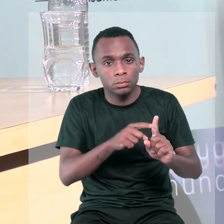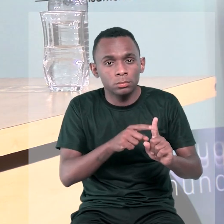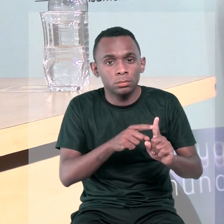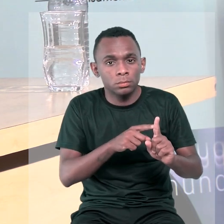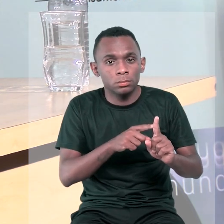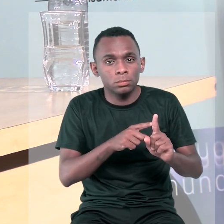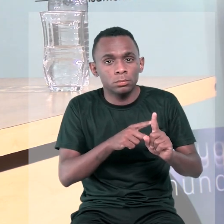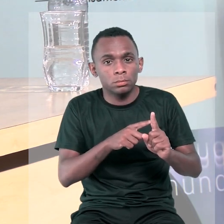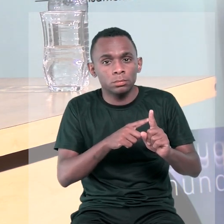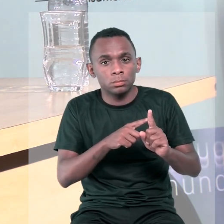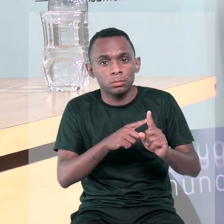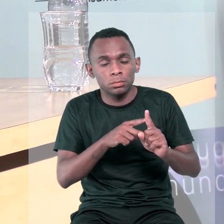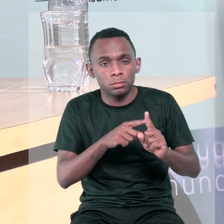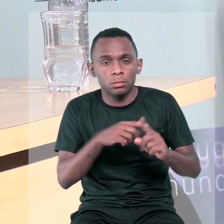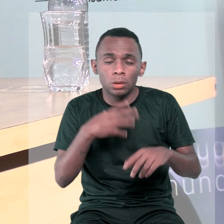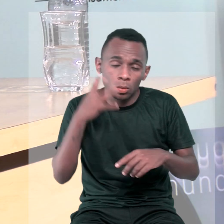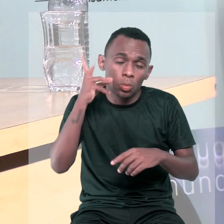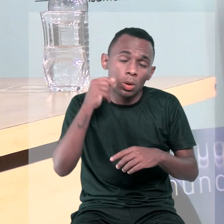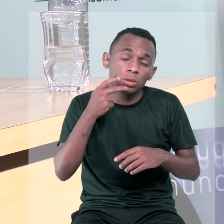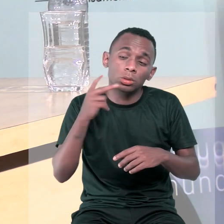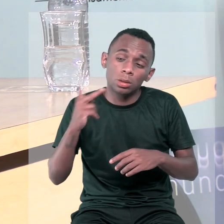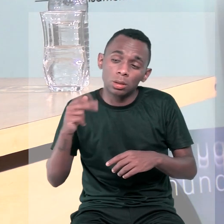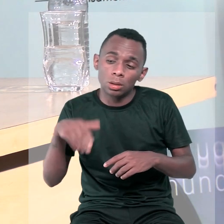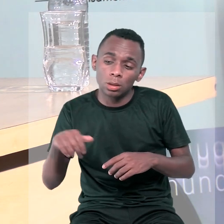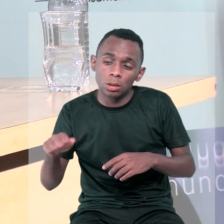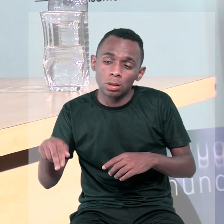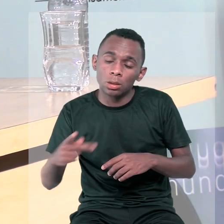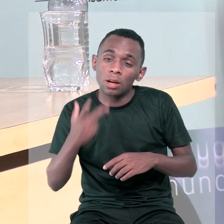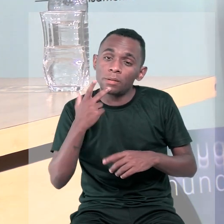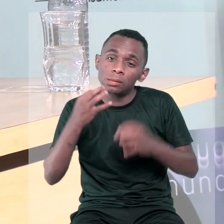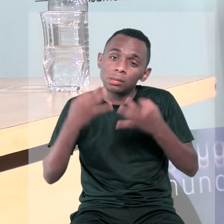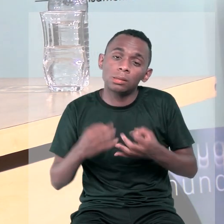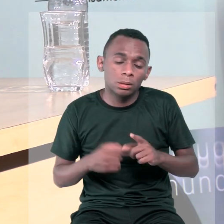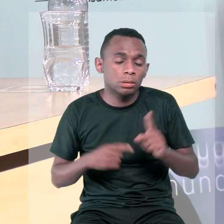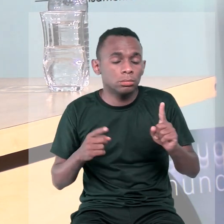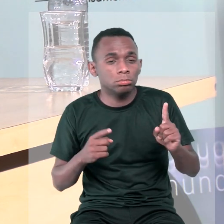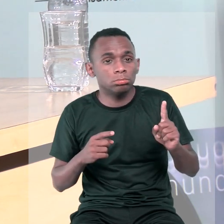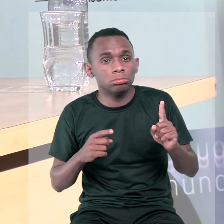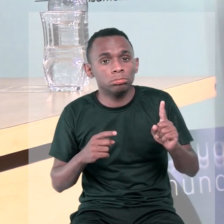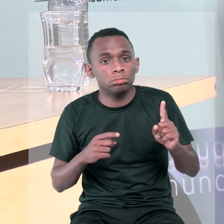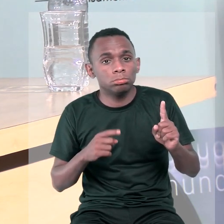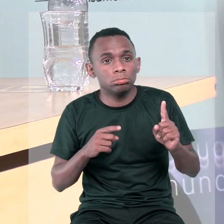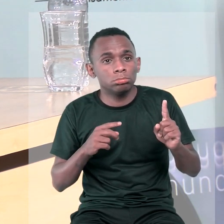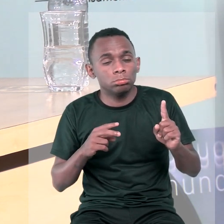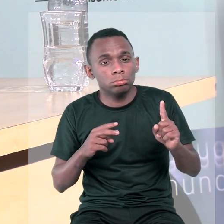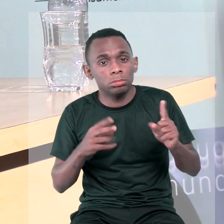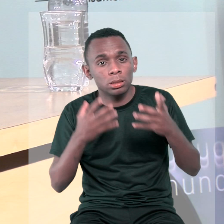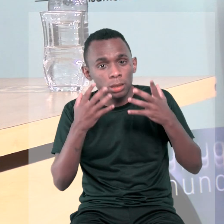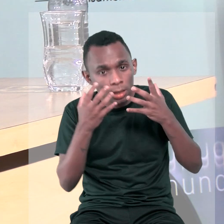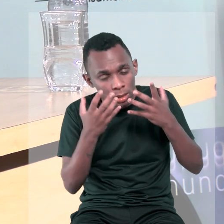de reflexão em favor da obediência. Pois que a obediência lhe assegura